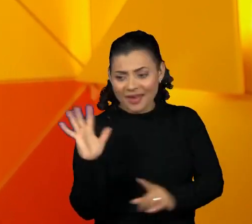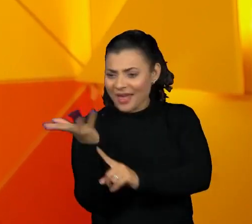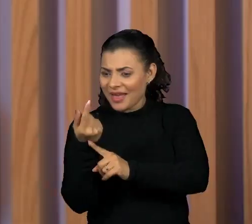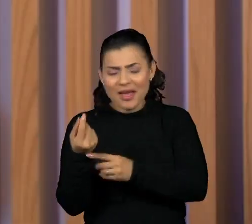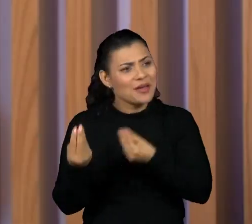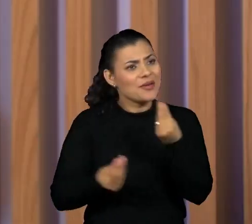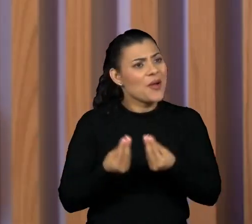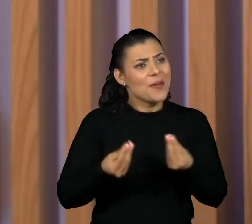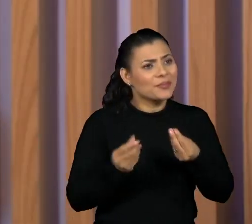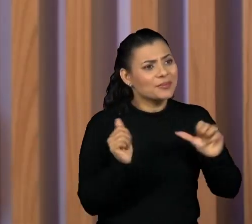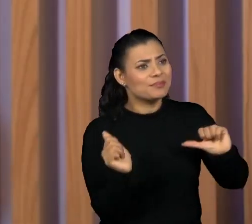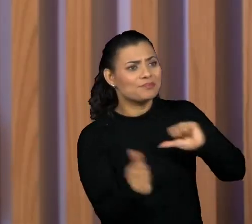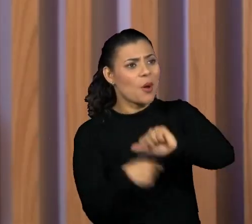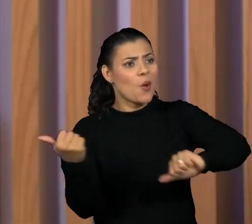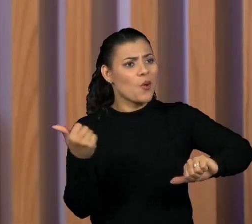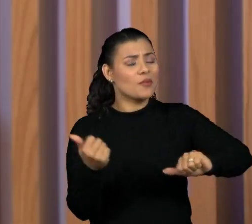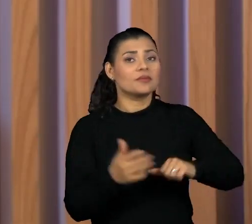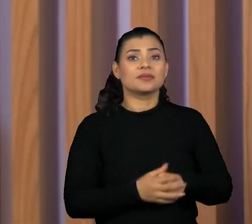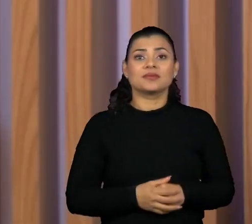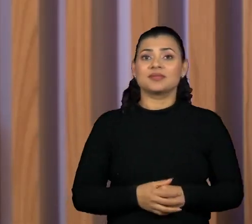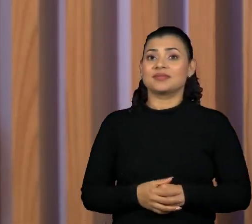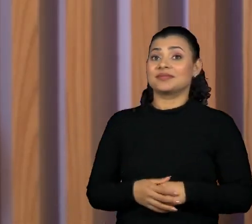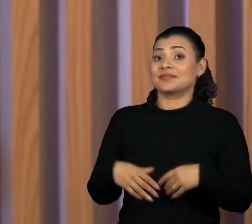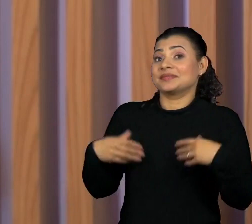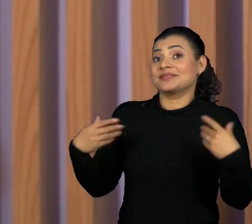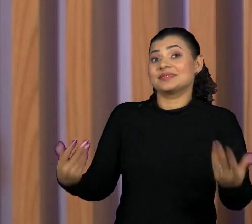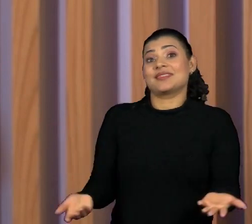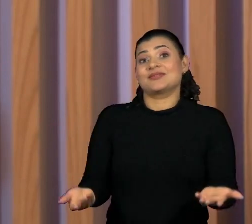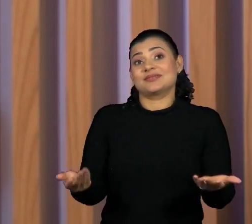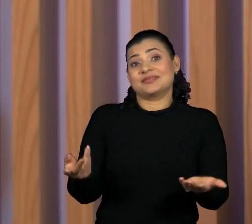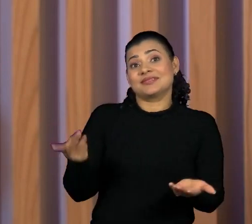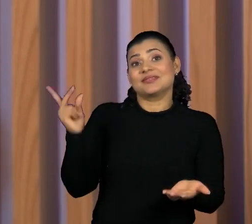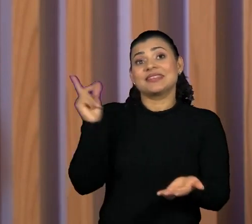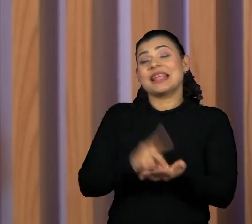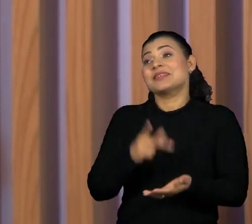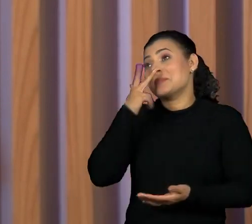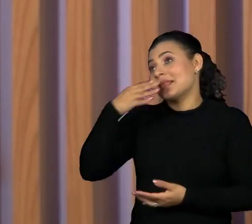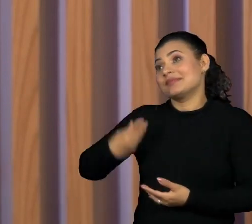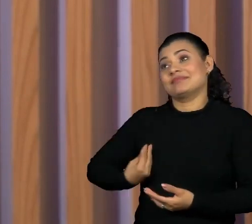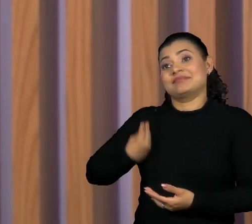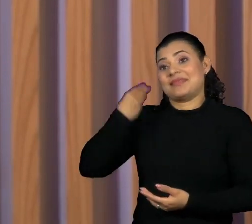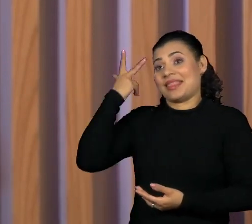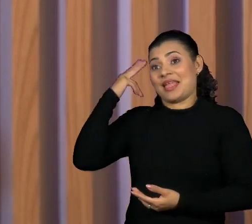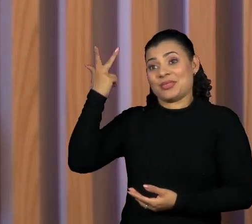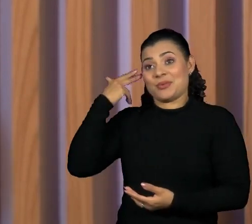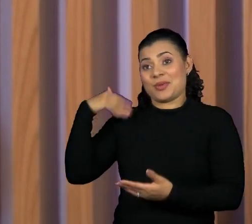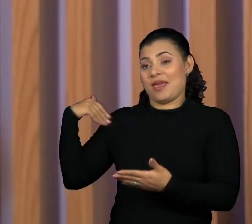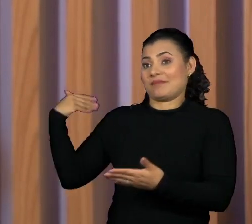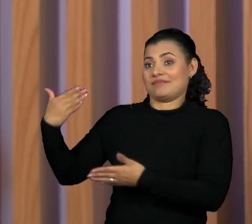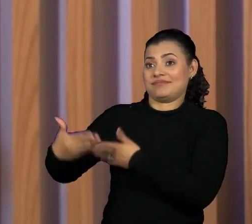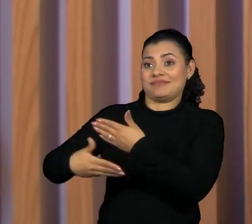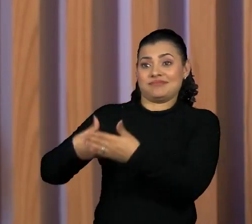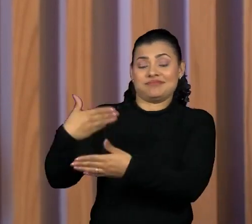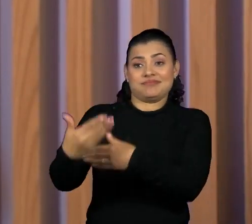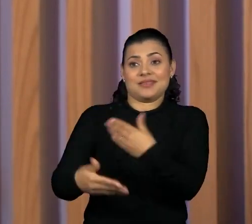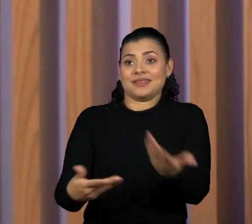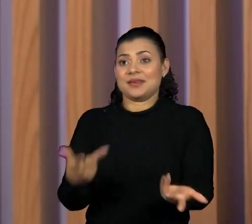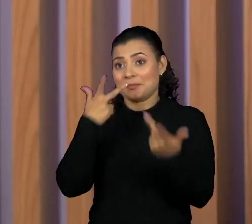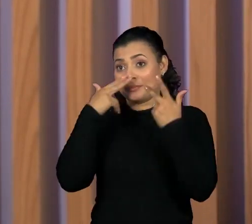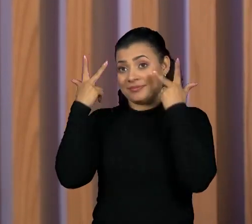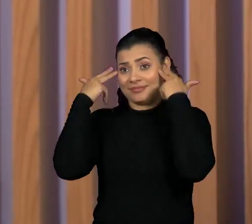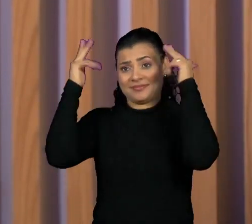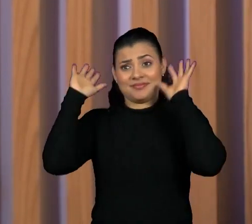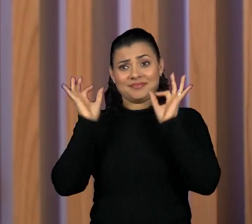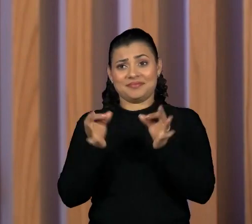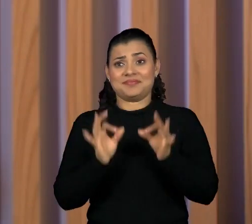artes? Foi algo que foi se dando de uma certa forma, com uma certa